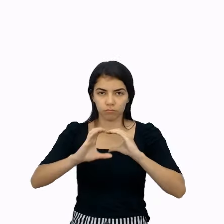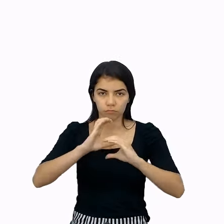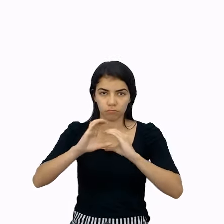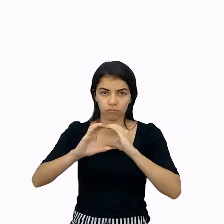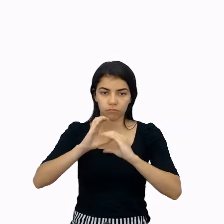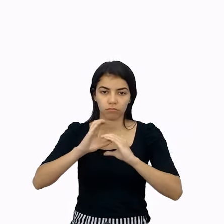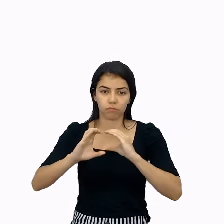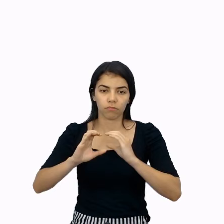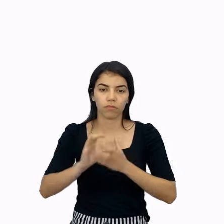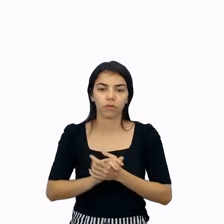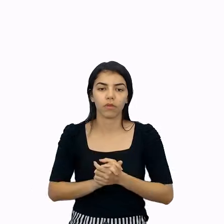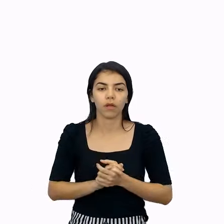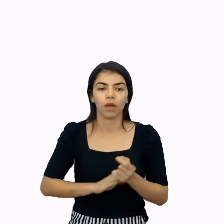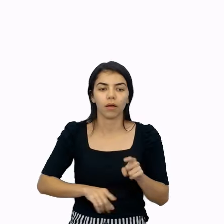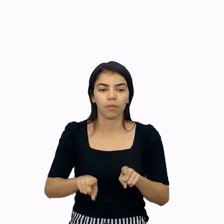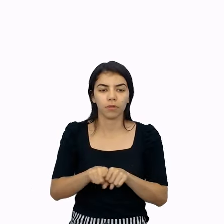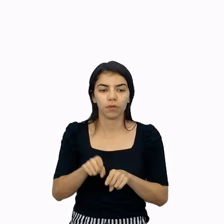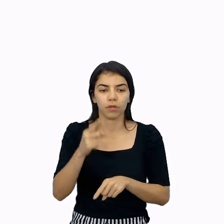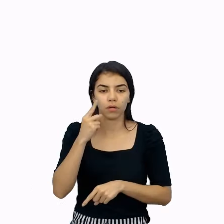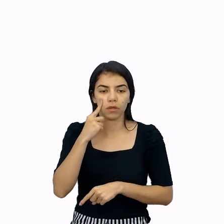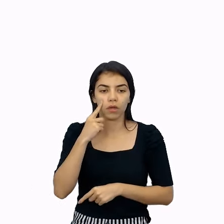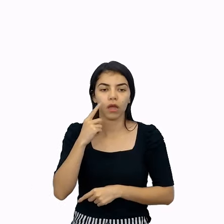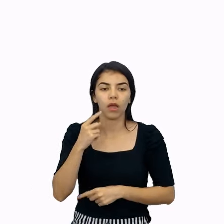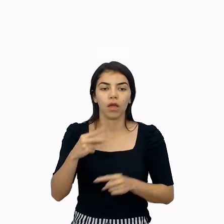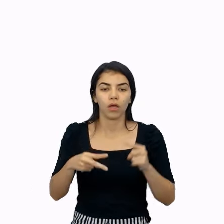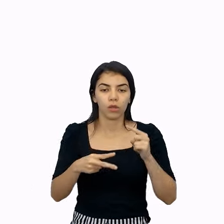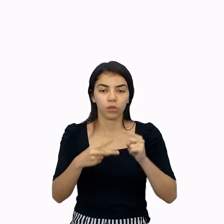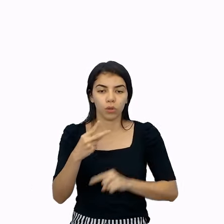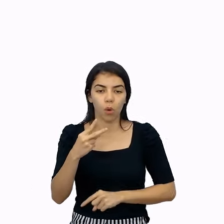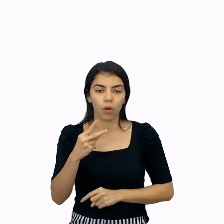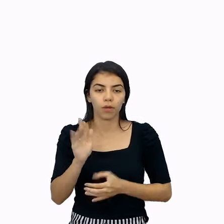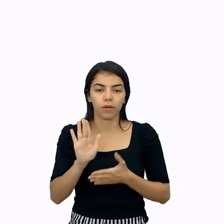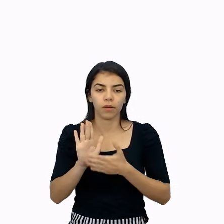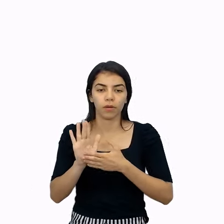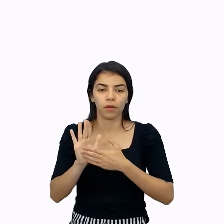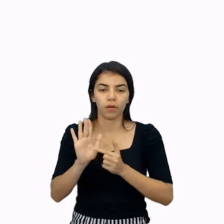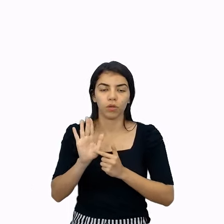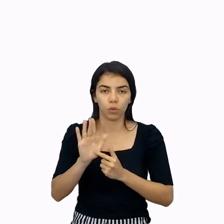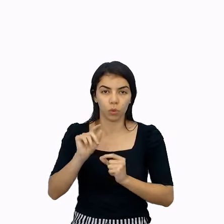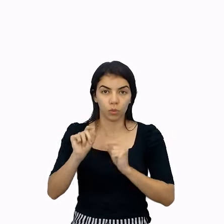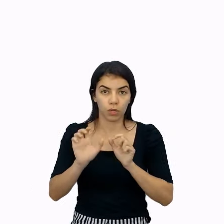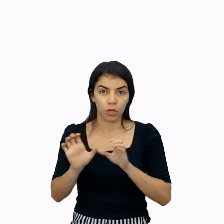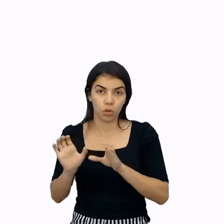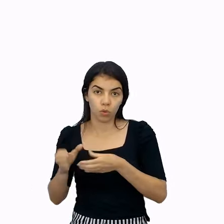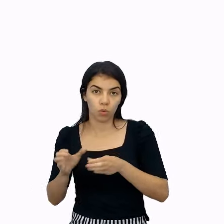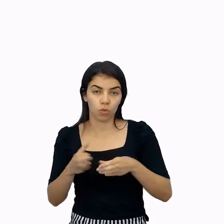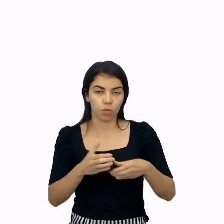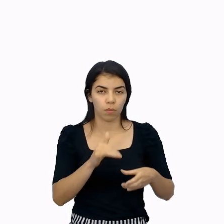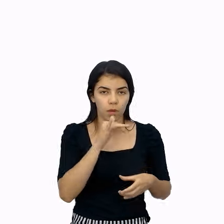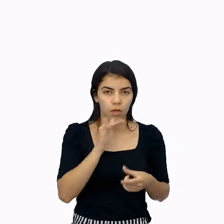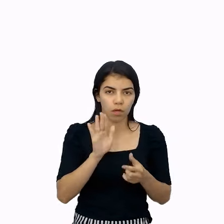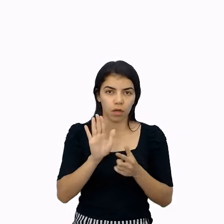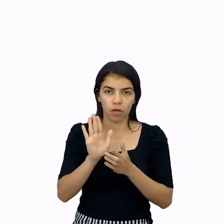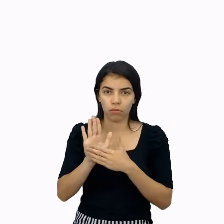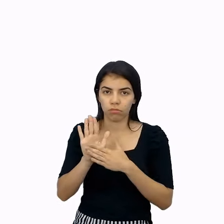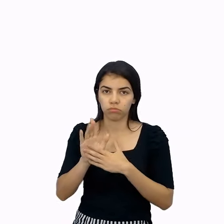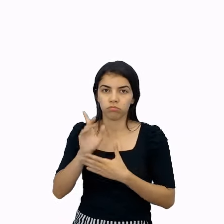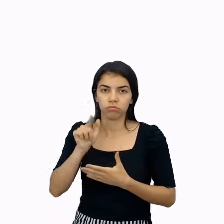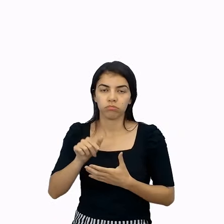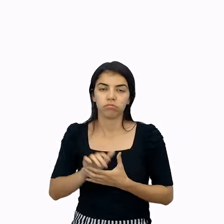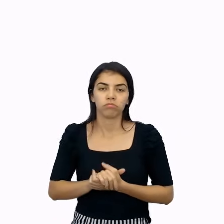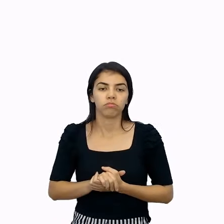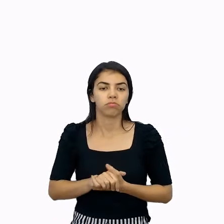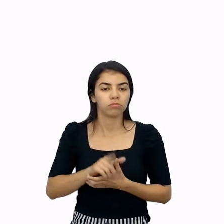o Dawes e Schneuli propõe aí essa questão do agrupamento. Ele faz aqui, como vocês estão vendo ao lado esquerdo,